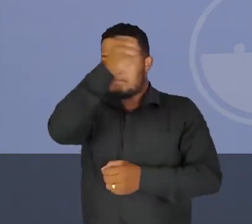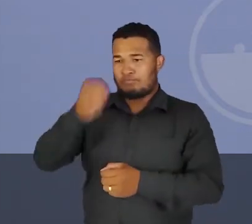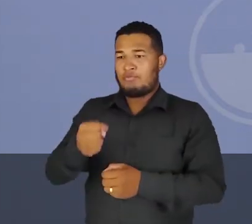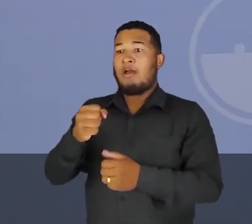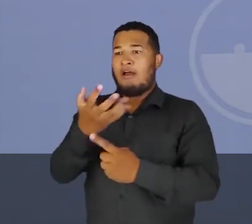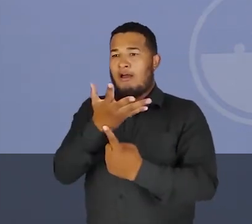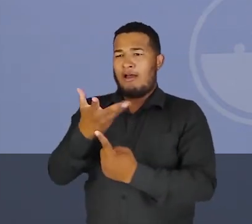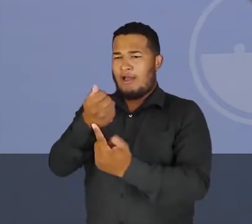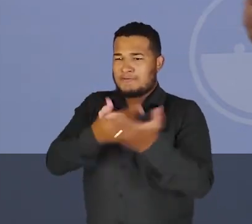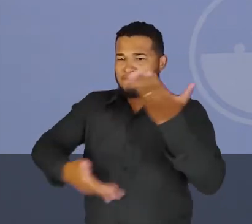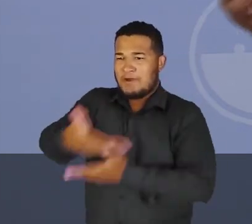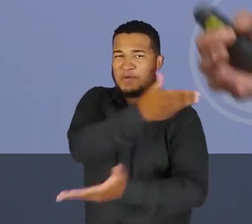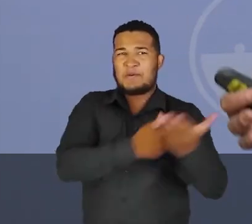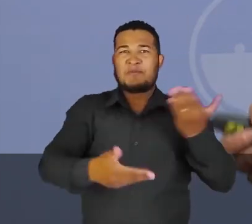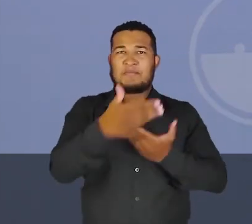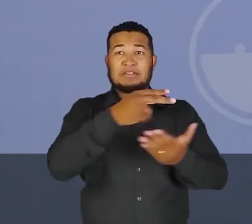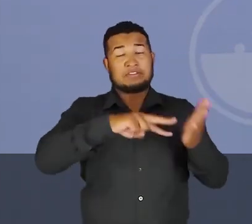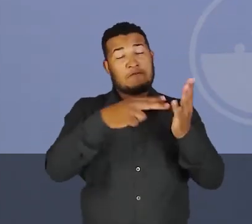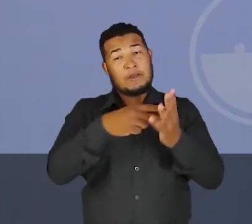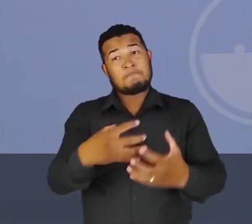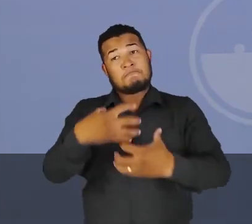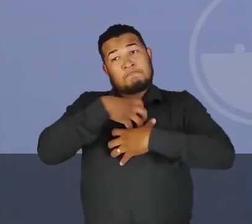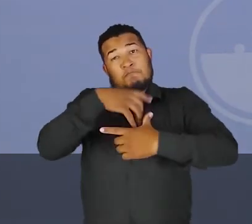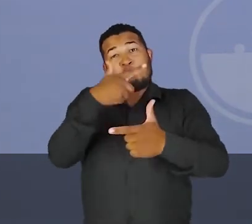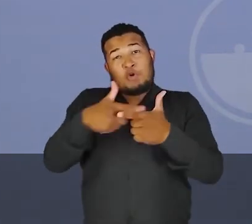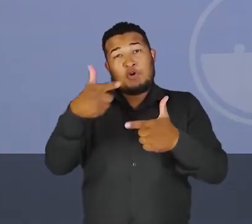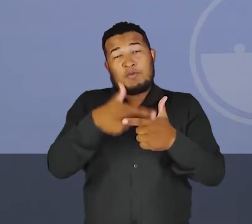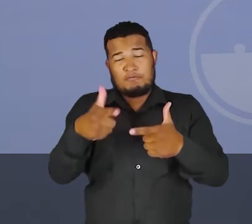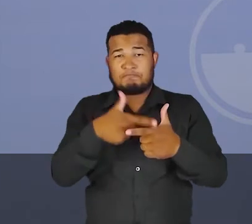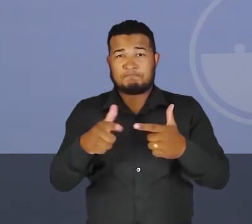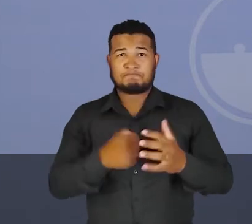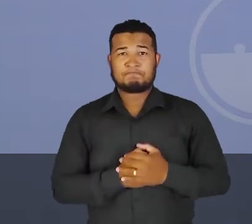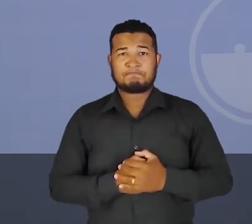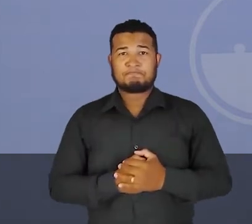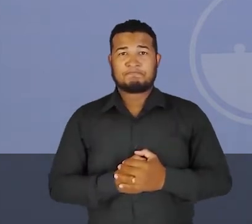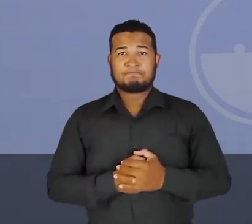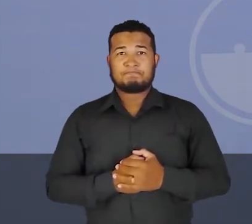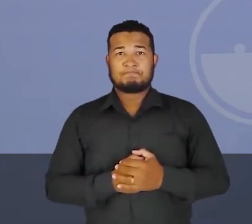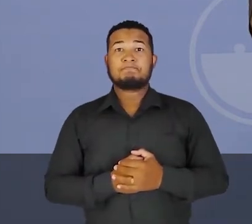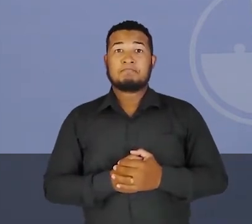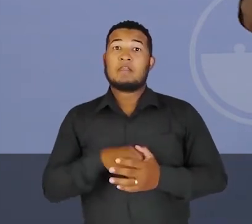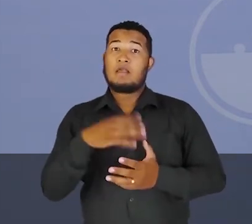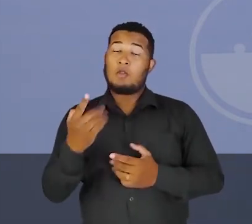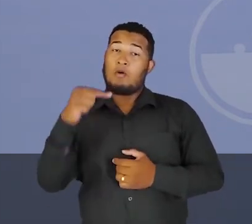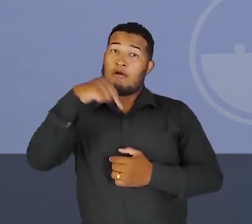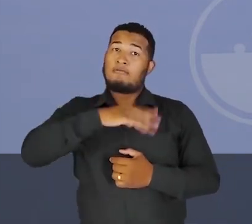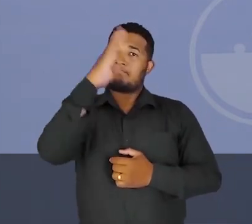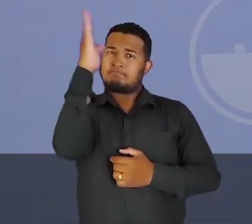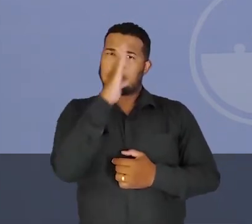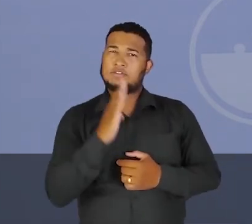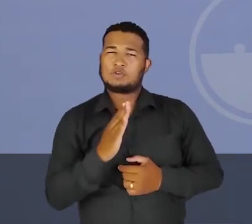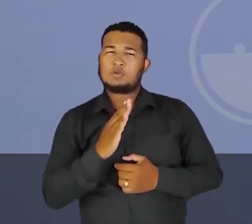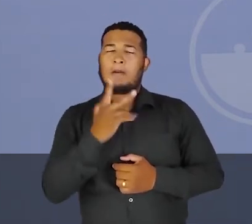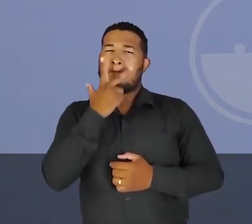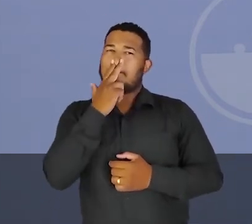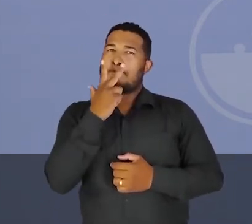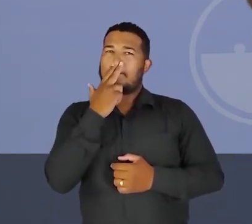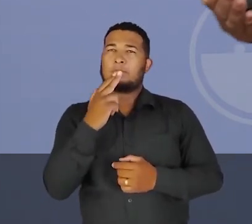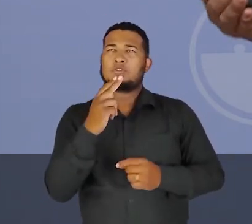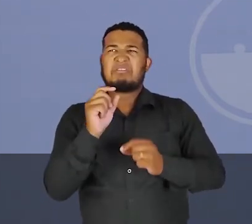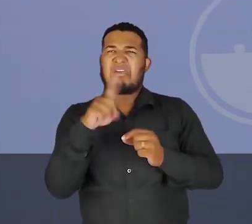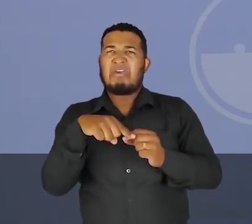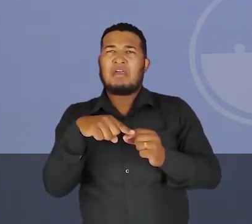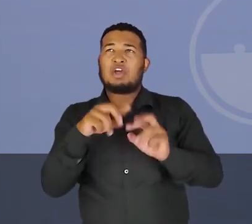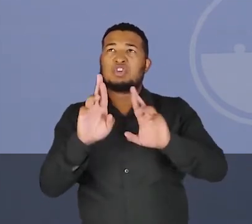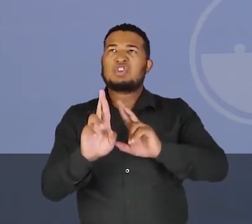gente, criando um problema, né? Bom, o Brasil não teve, o movimento artístico no Brasil não ficou